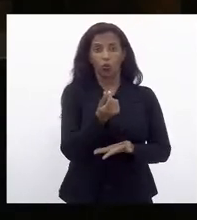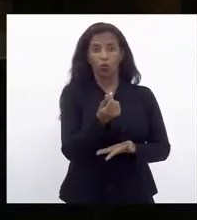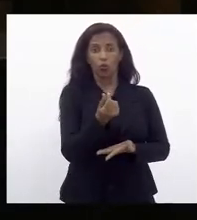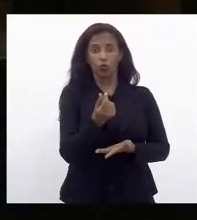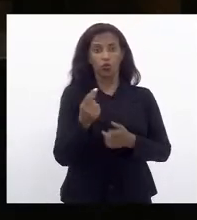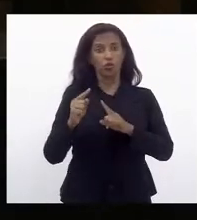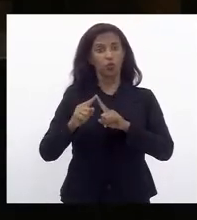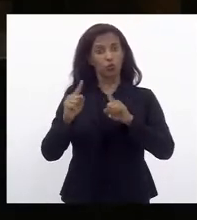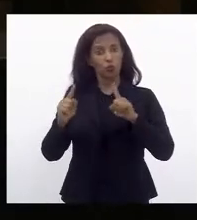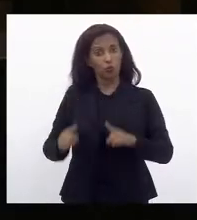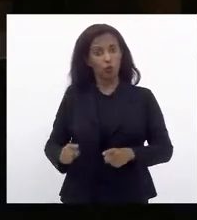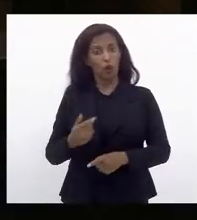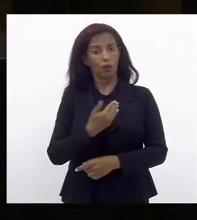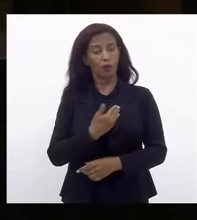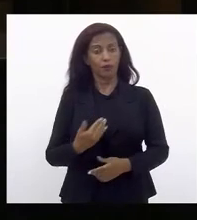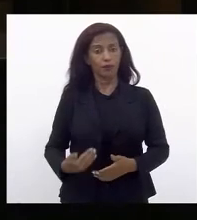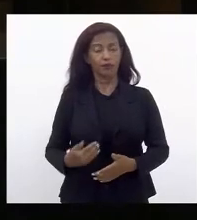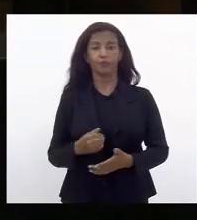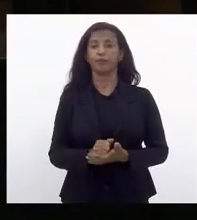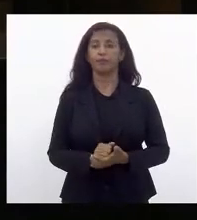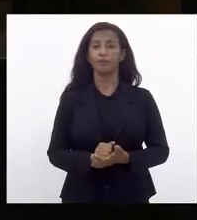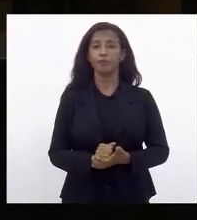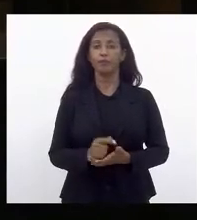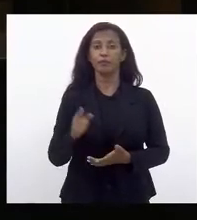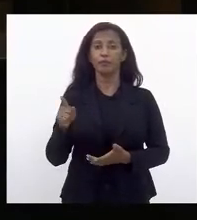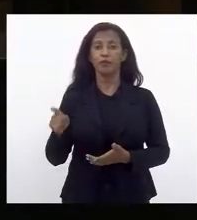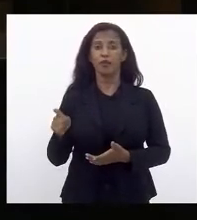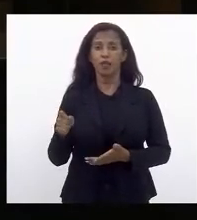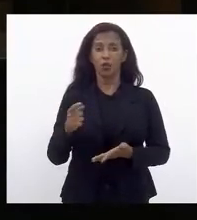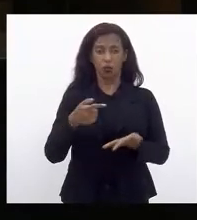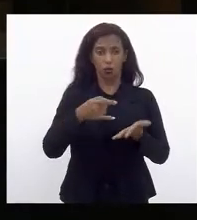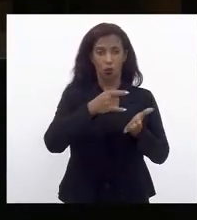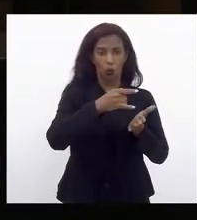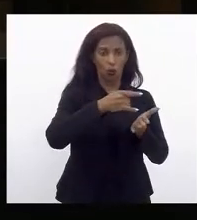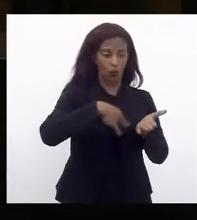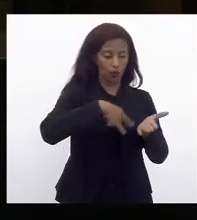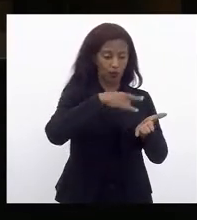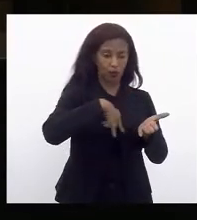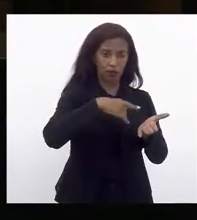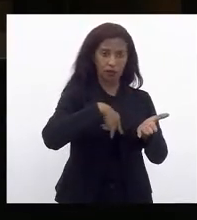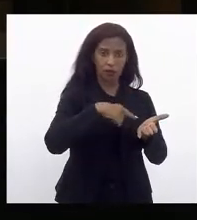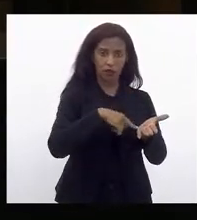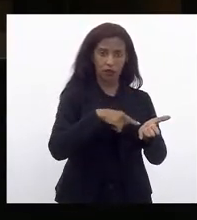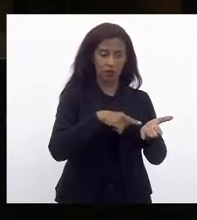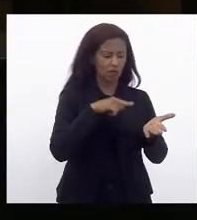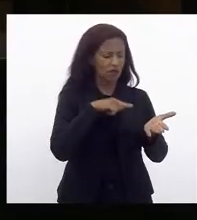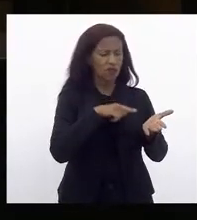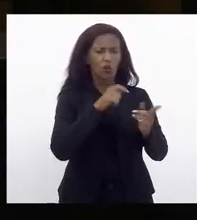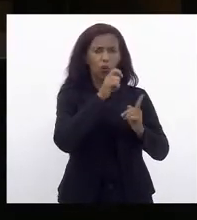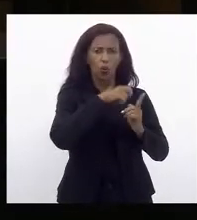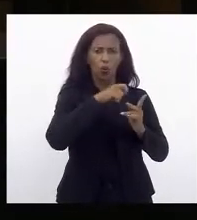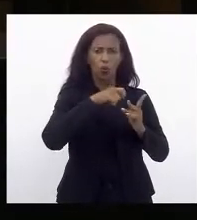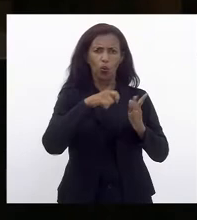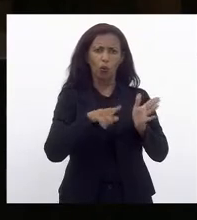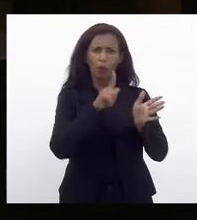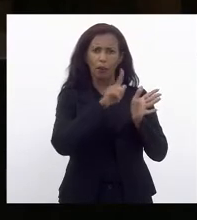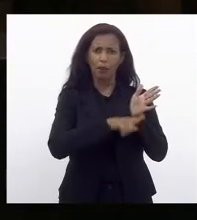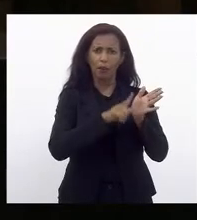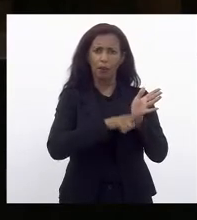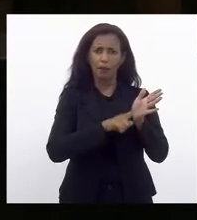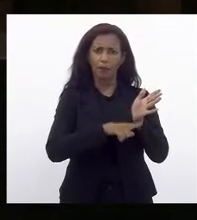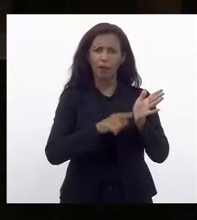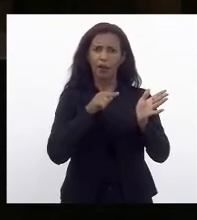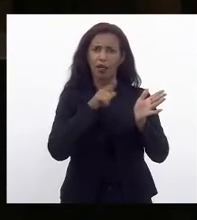do servidor público, que no seu contra-cheque vinha lá todo mês,